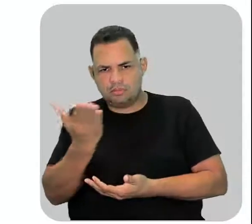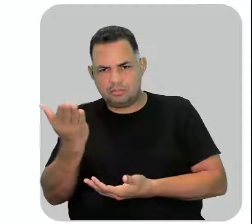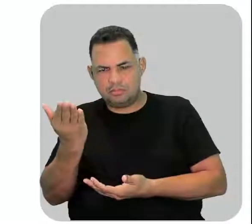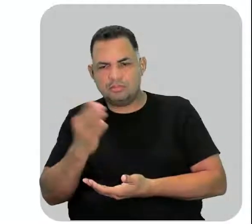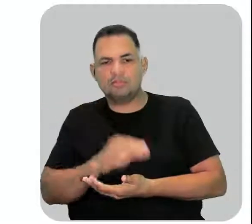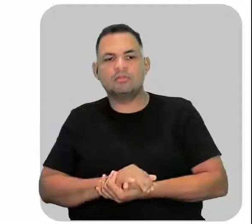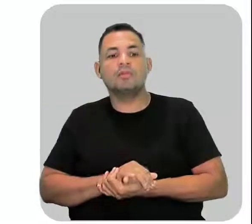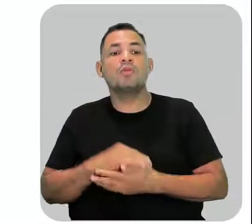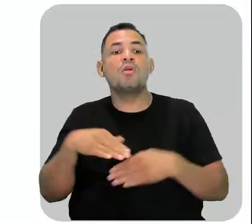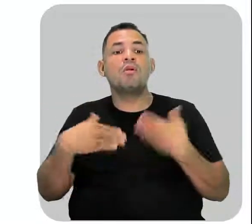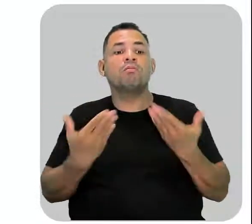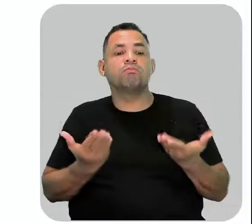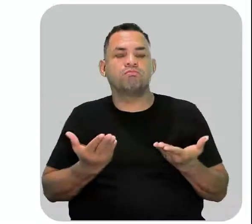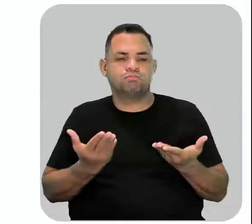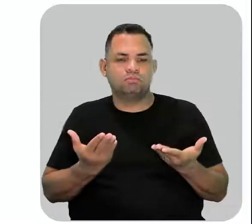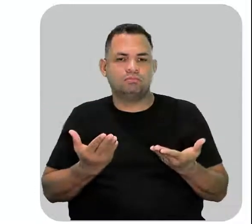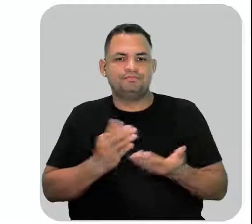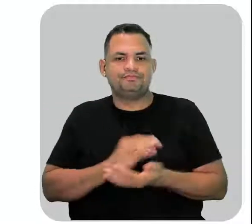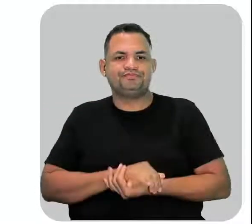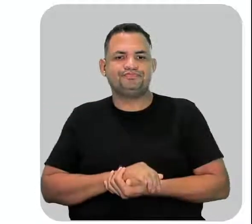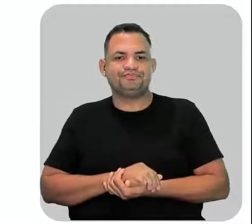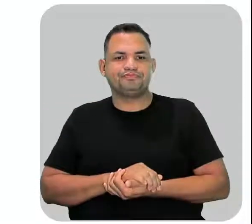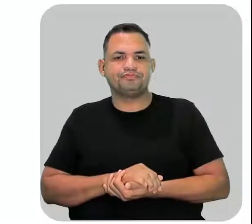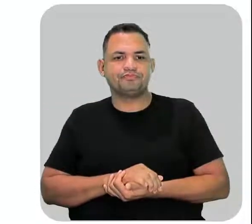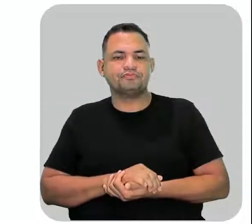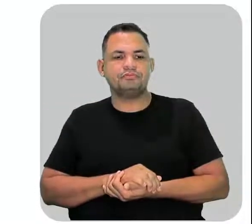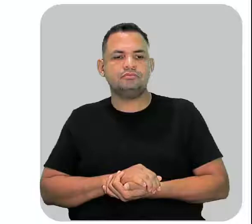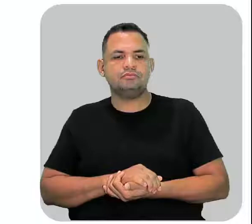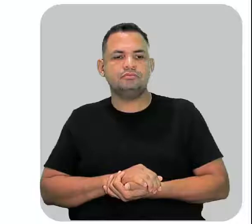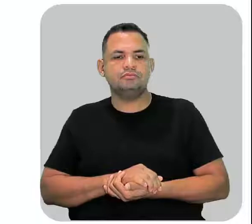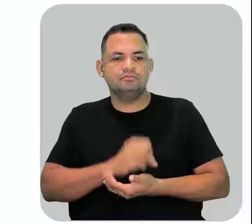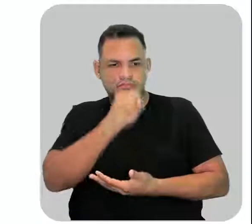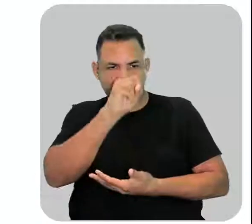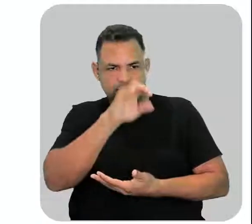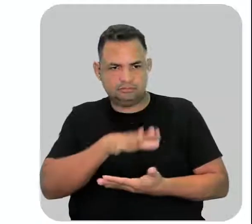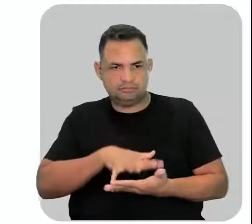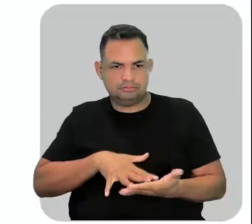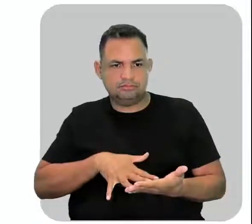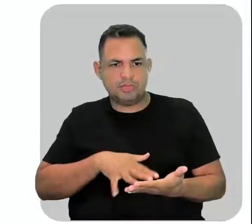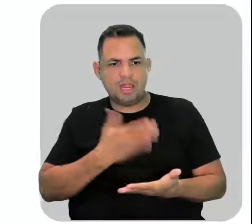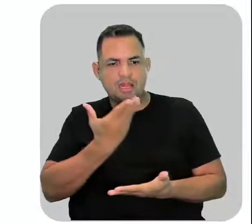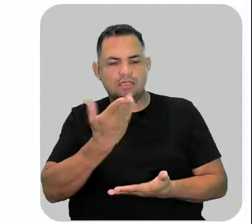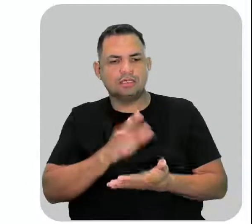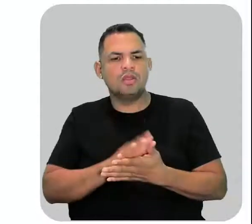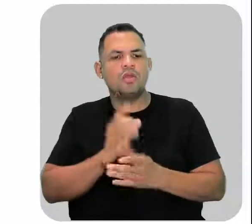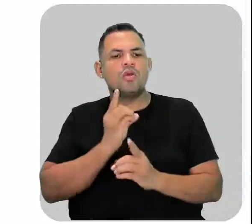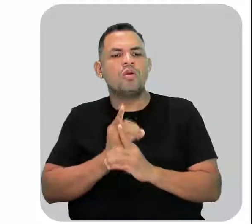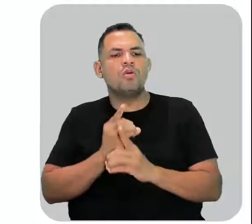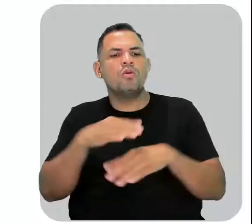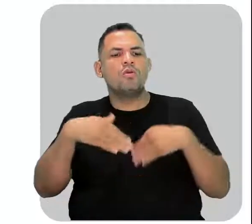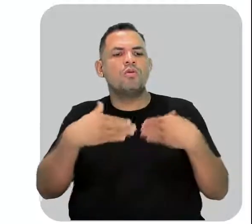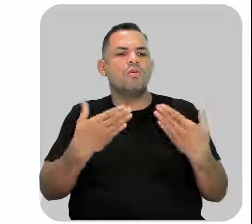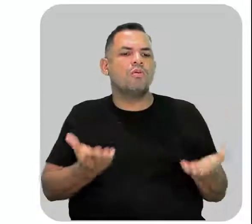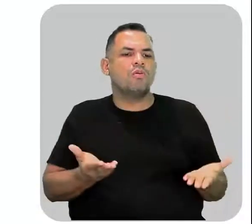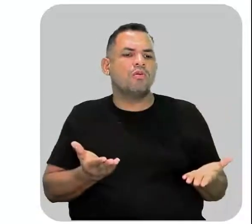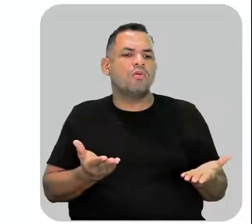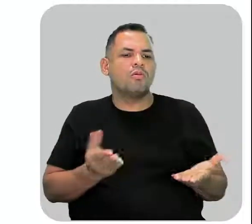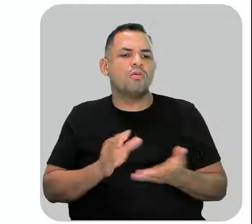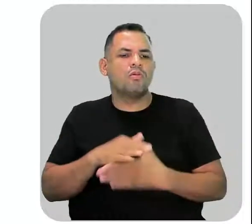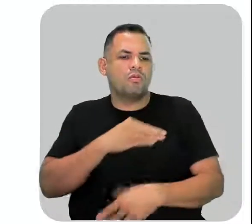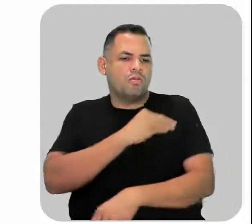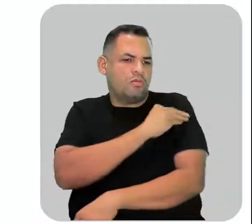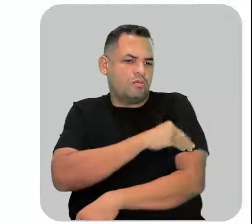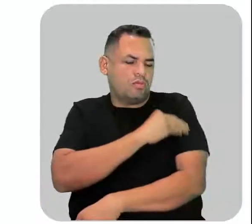Markovnikov, aí ele dá as alternativas para a gente determinar qual vai ser o